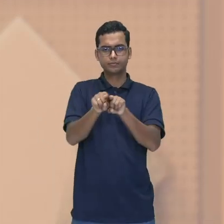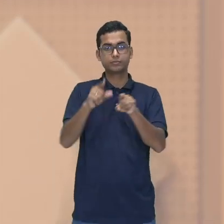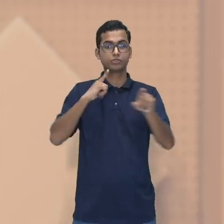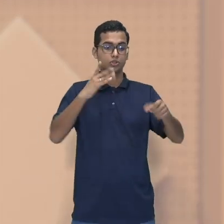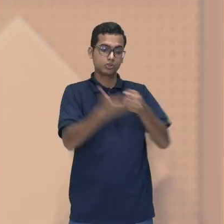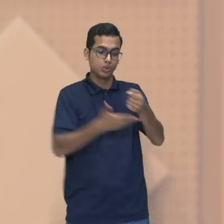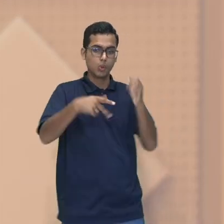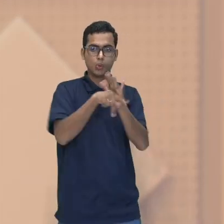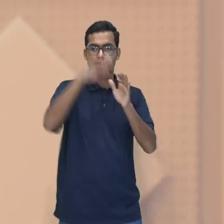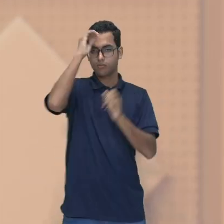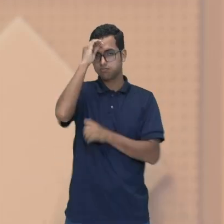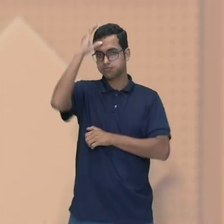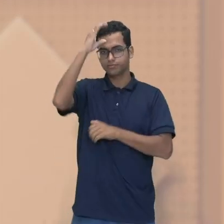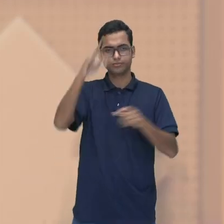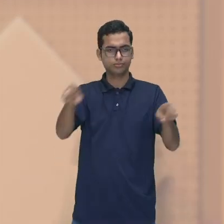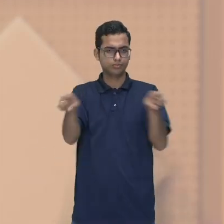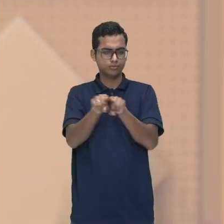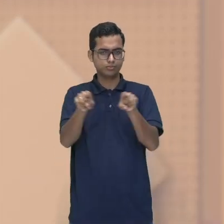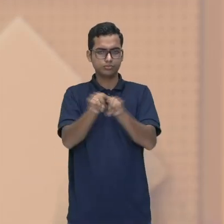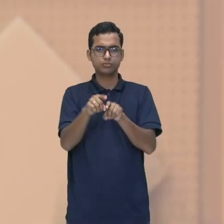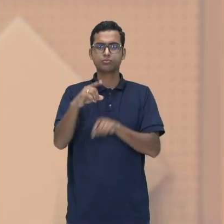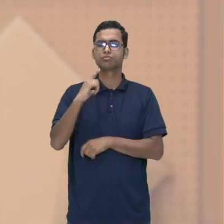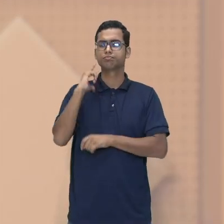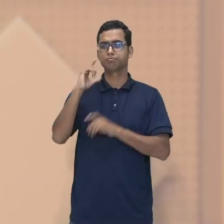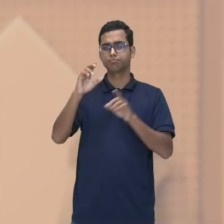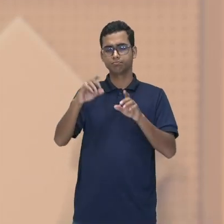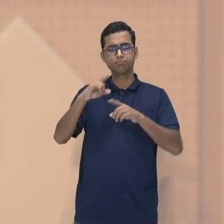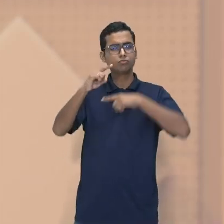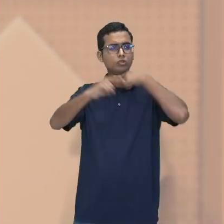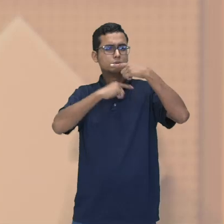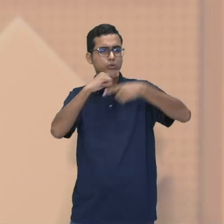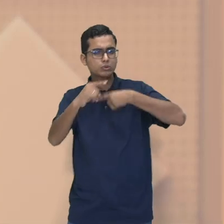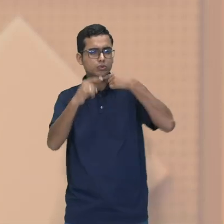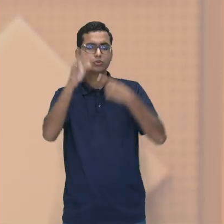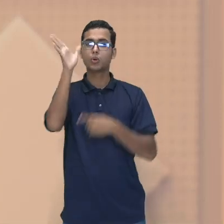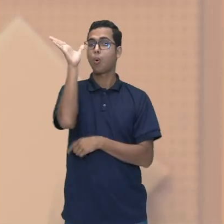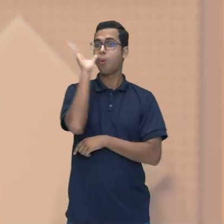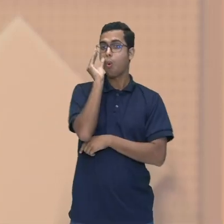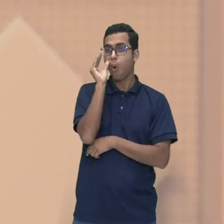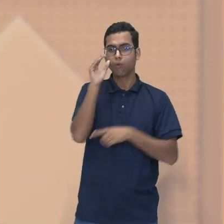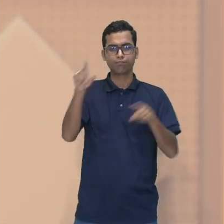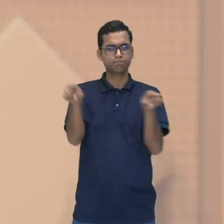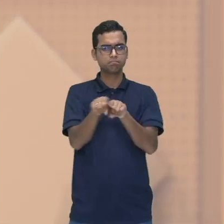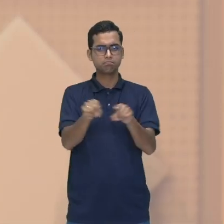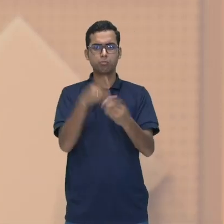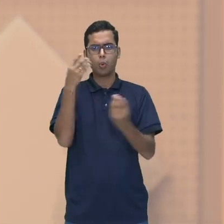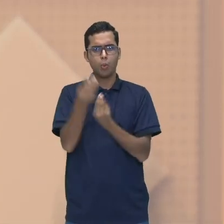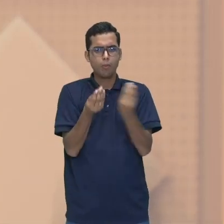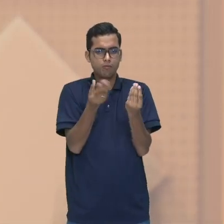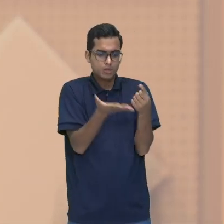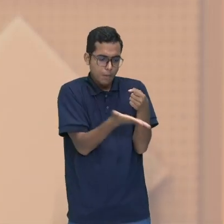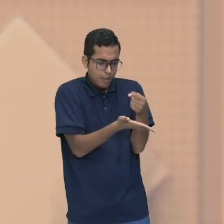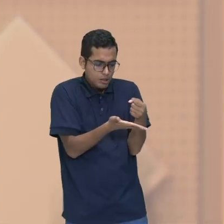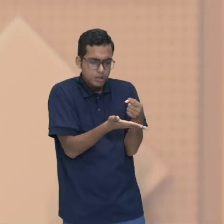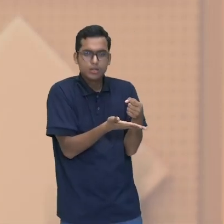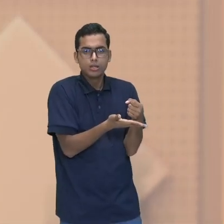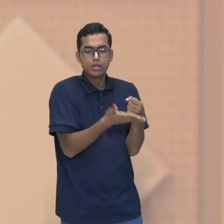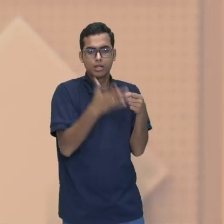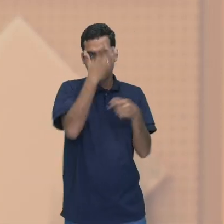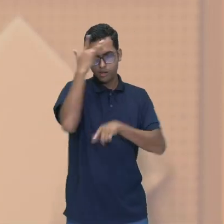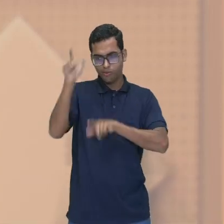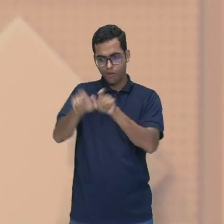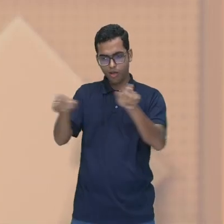do conhecimento, a base das especulações, das perguntas, da curiosidade, e isso vai fazer com que as pessoas elas acabem